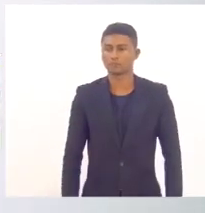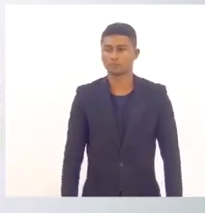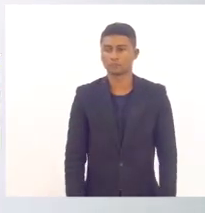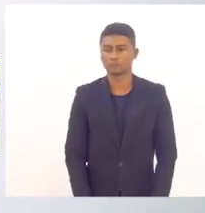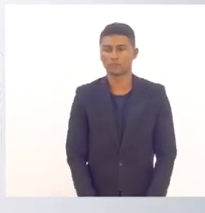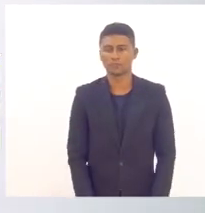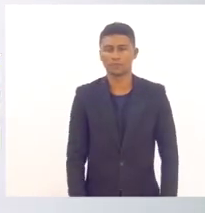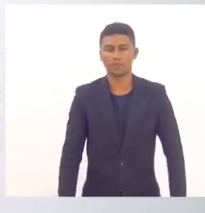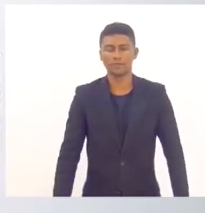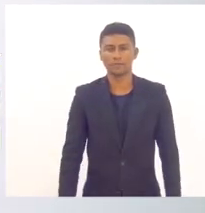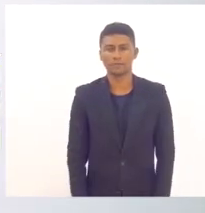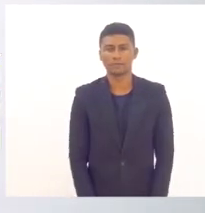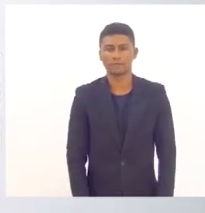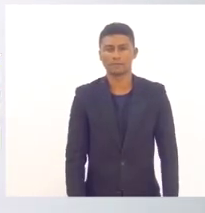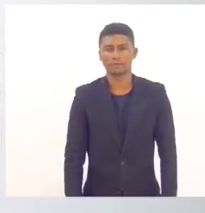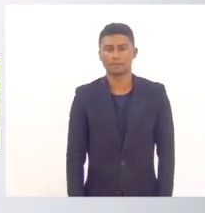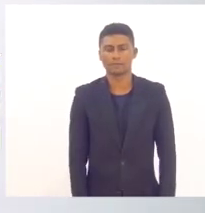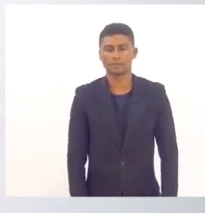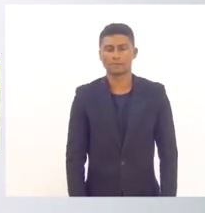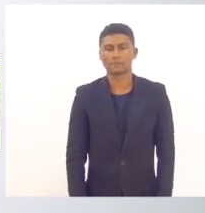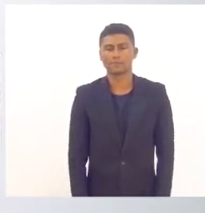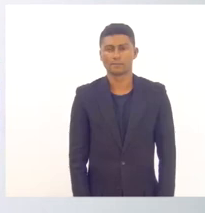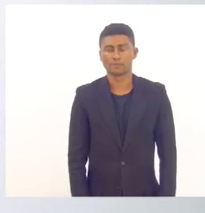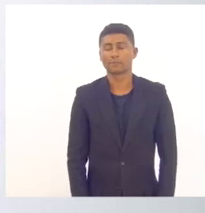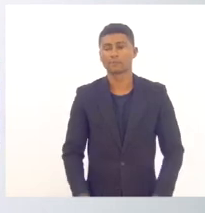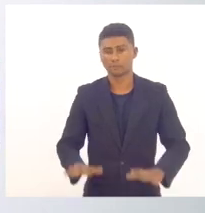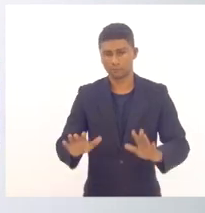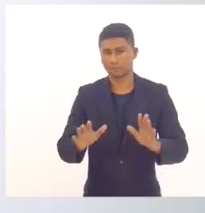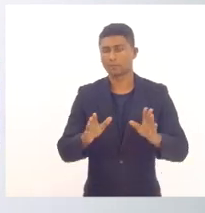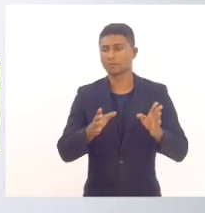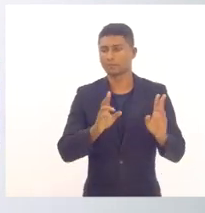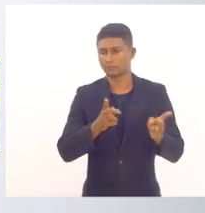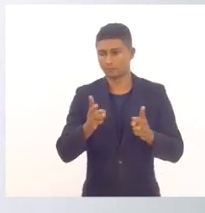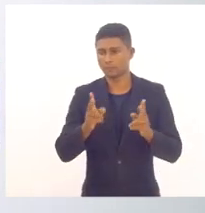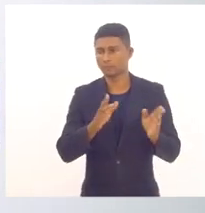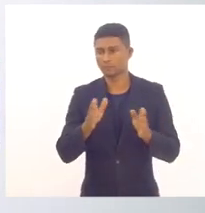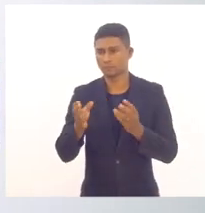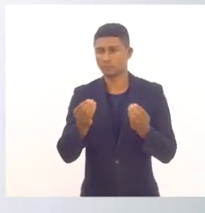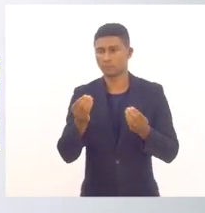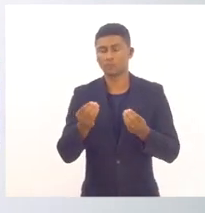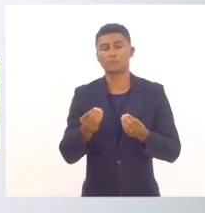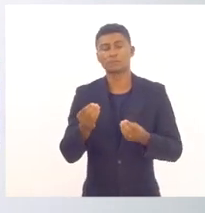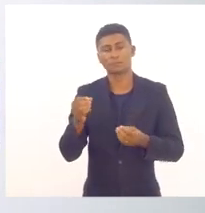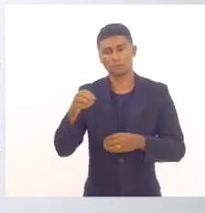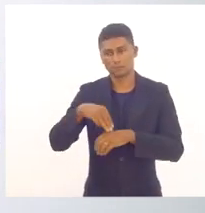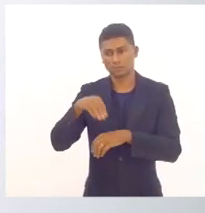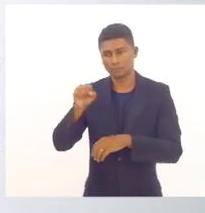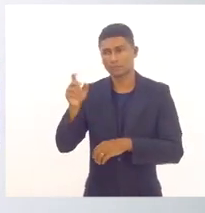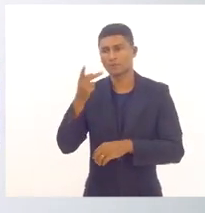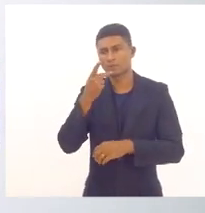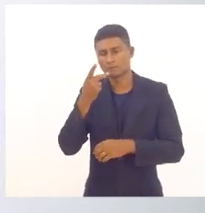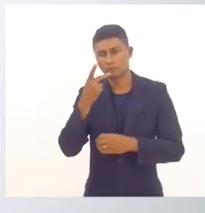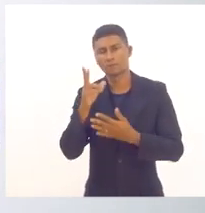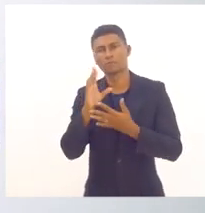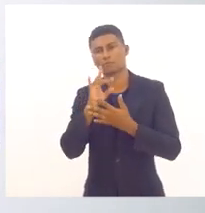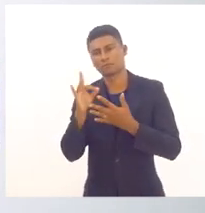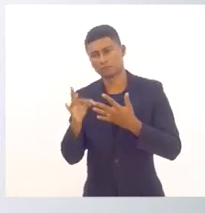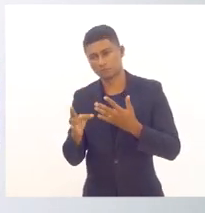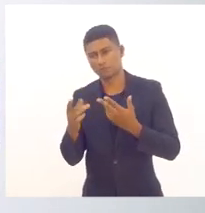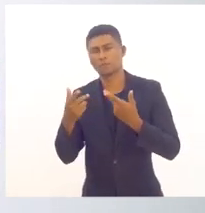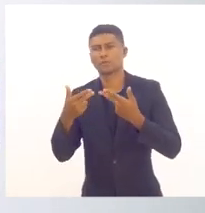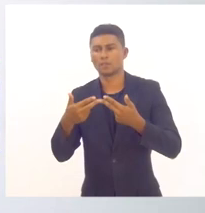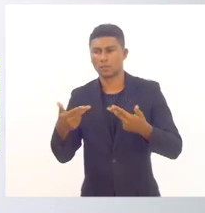Eu vou dar sequência da seguinte maneira. O mestre Areria, ele falou... muitos aspectos